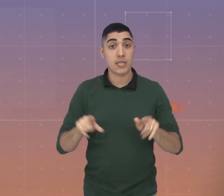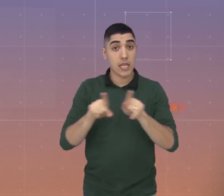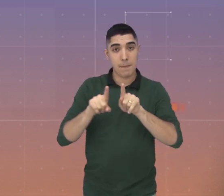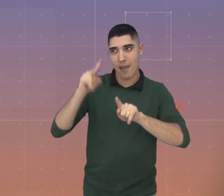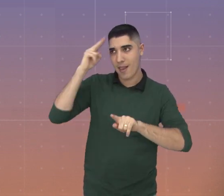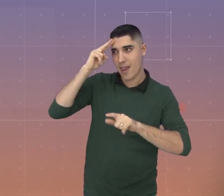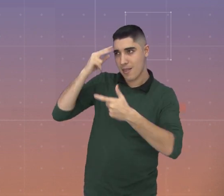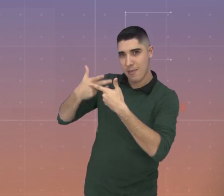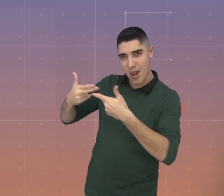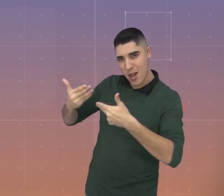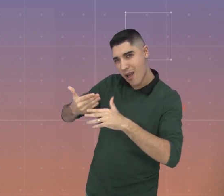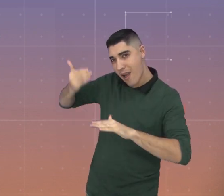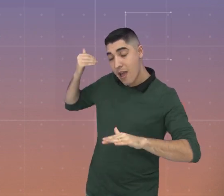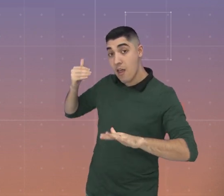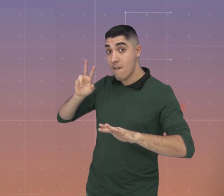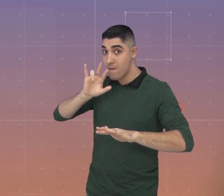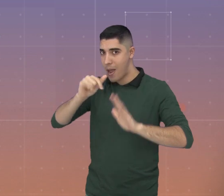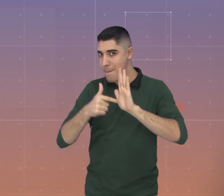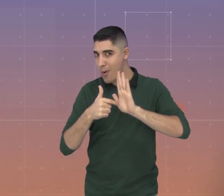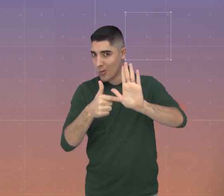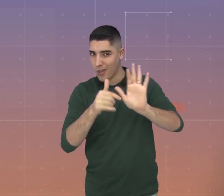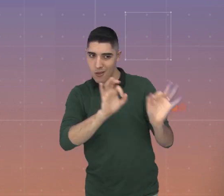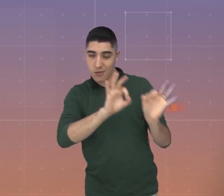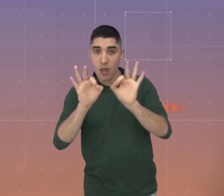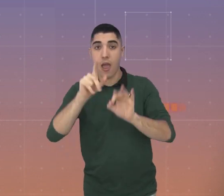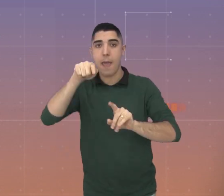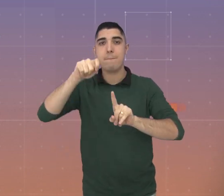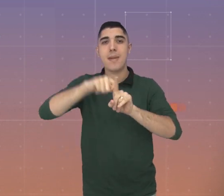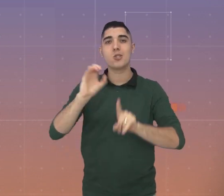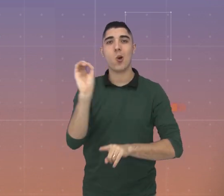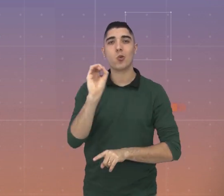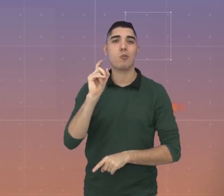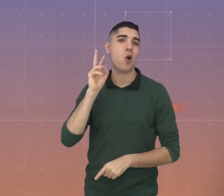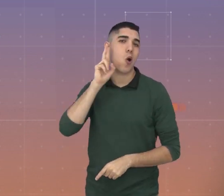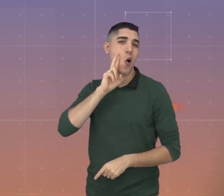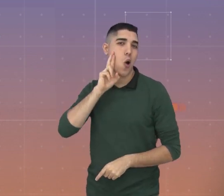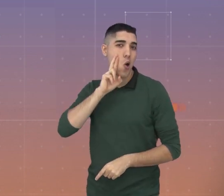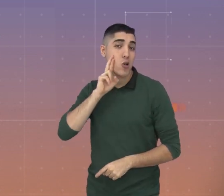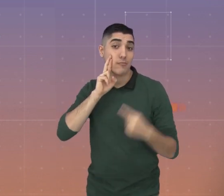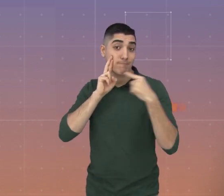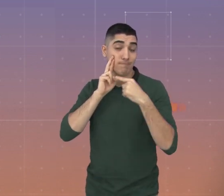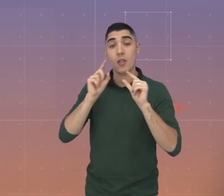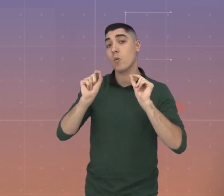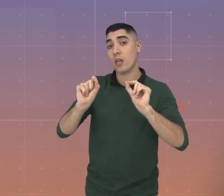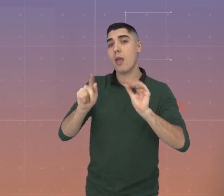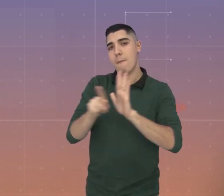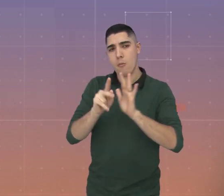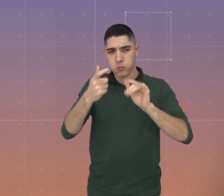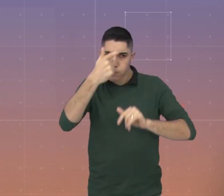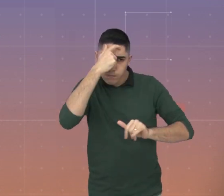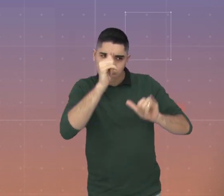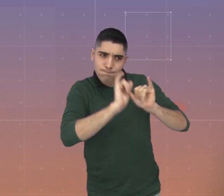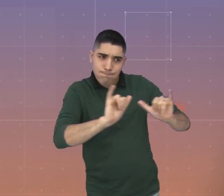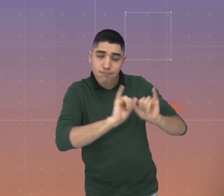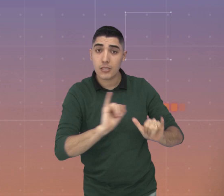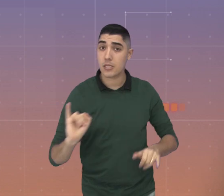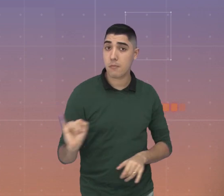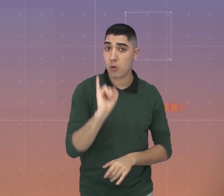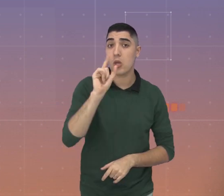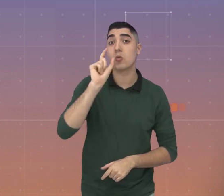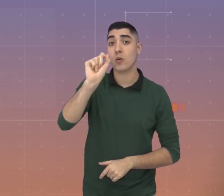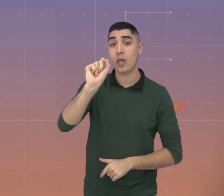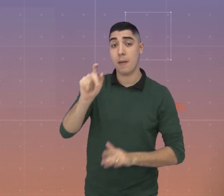nossa retrospectiva, vamos lembrar de uma dessas campanhas, o Outubro Rosa, que é voltado para a conscientização